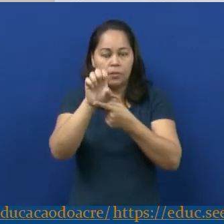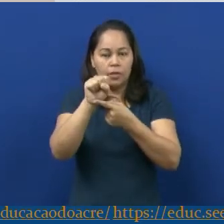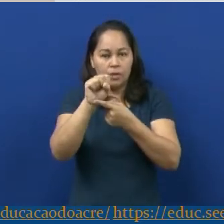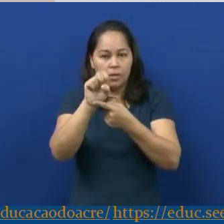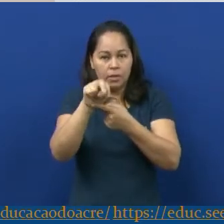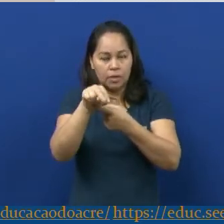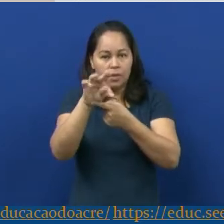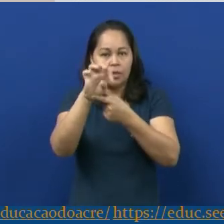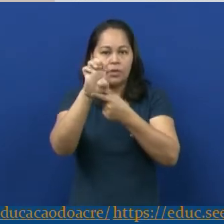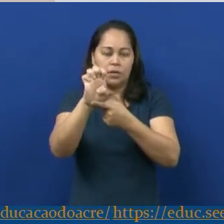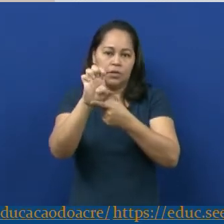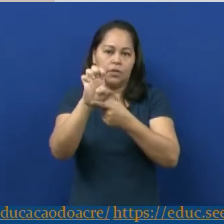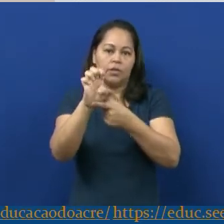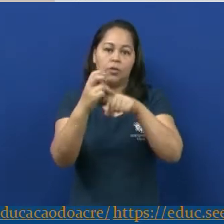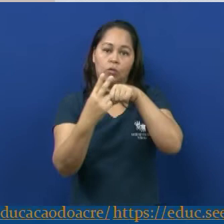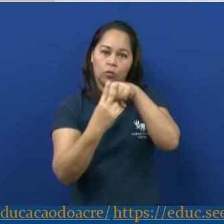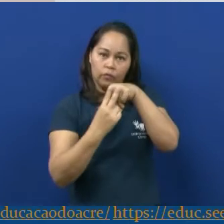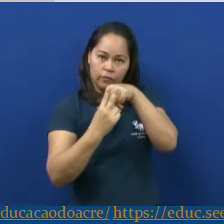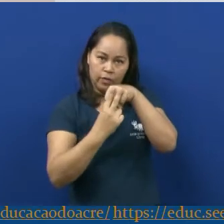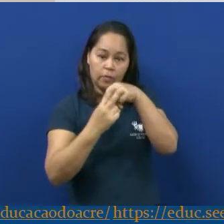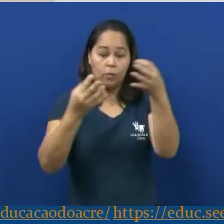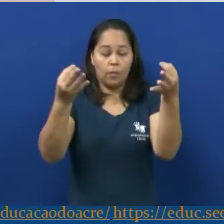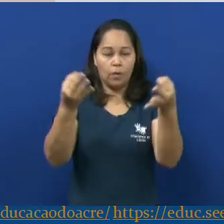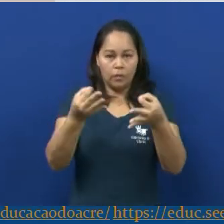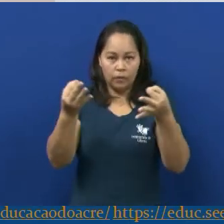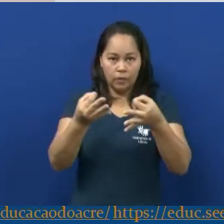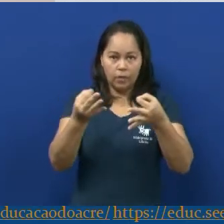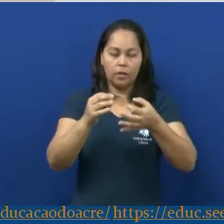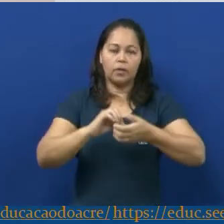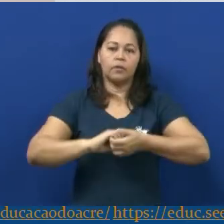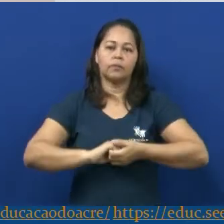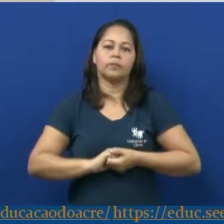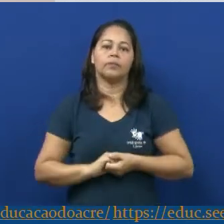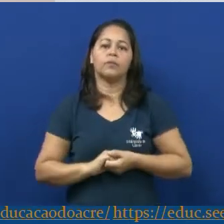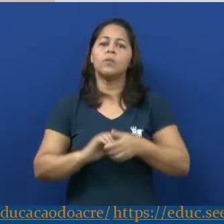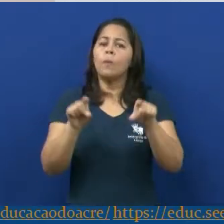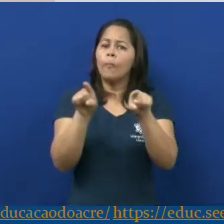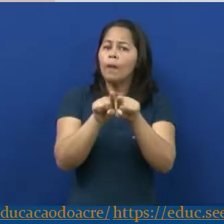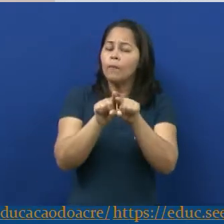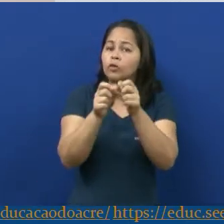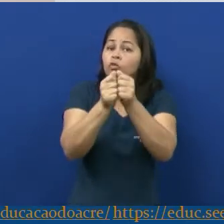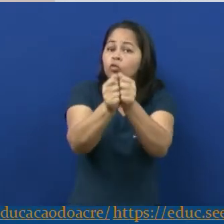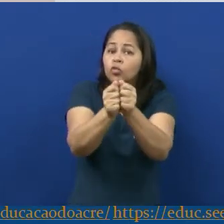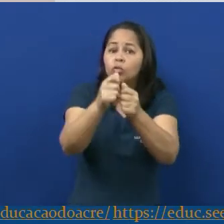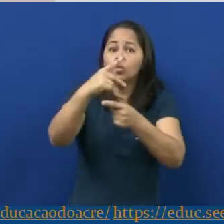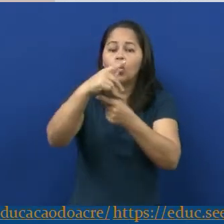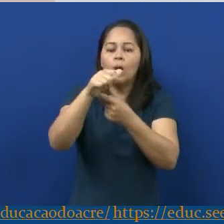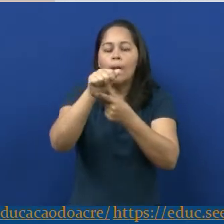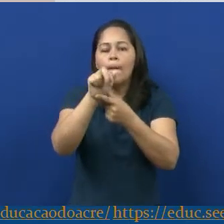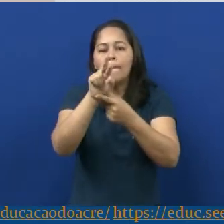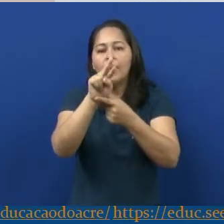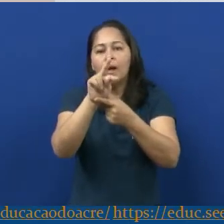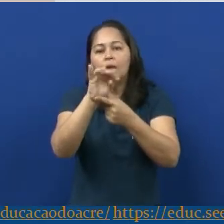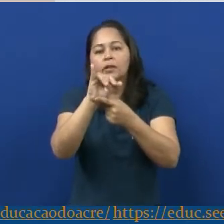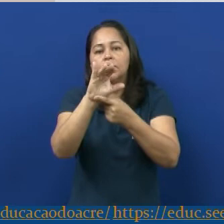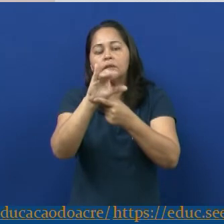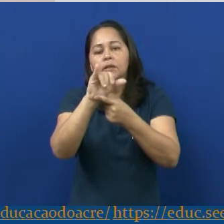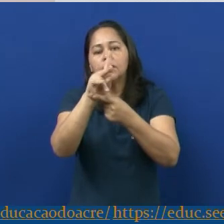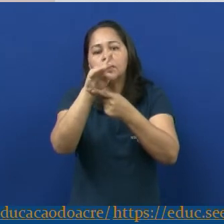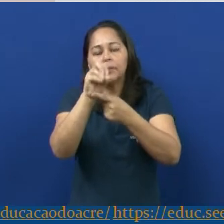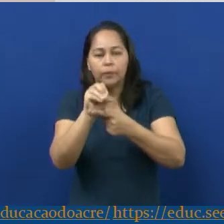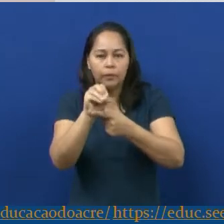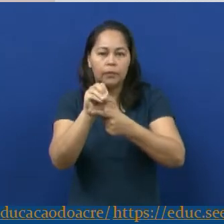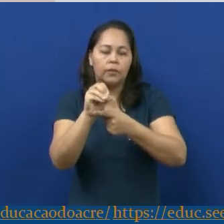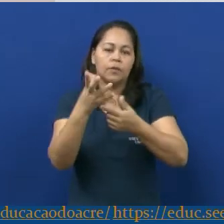perfect apesar dele ser referir ao passado e o meu particípio do verbo work é o verbo trabalhar